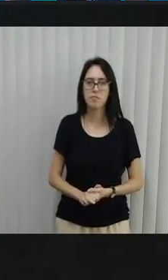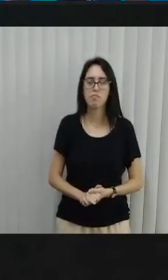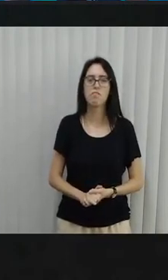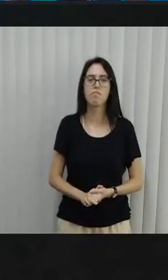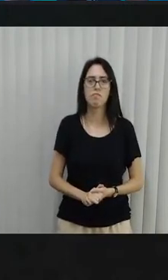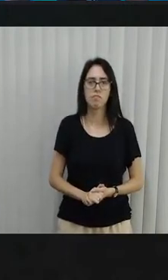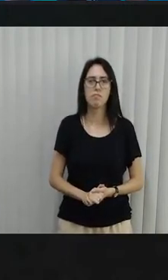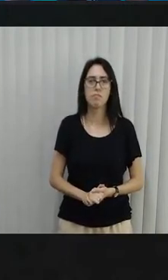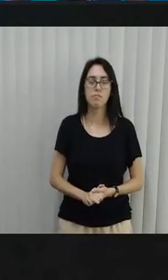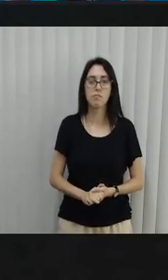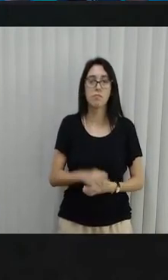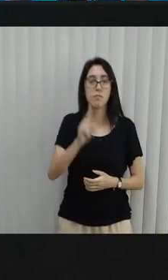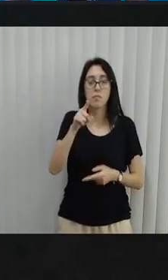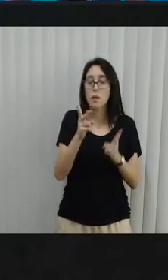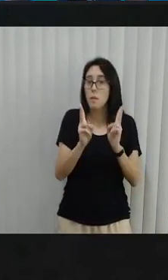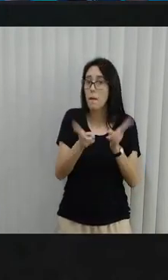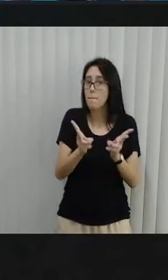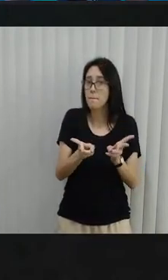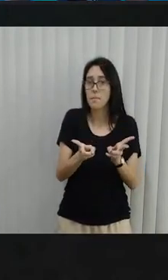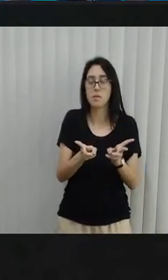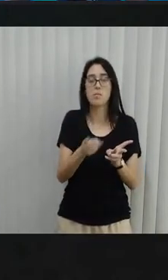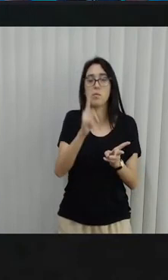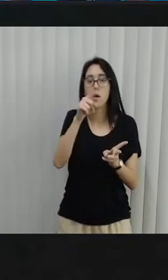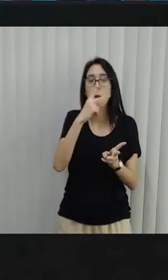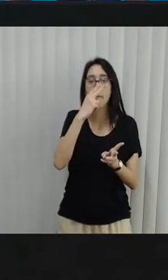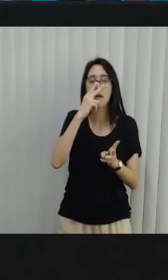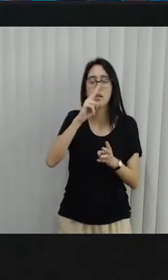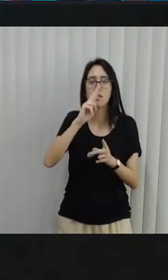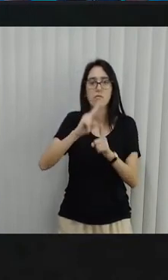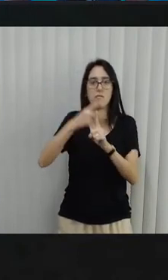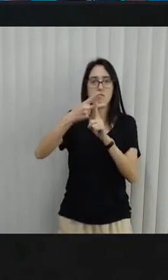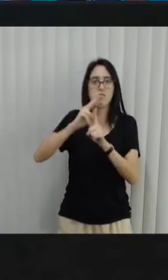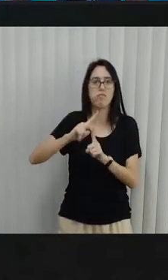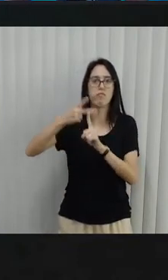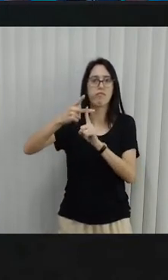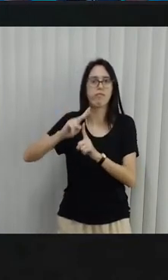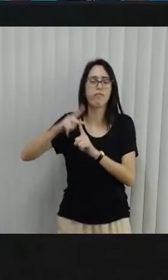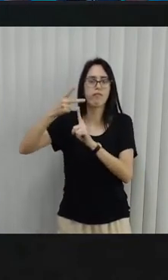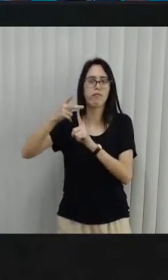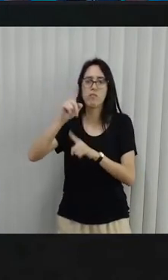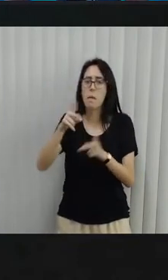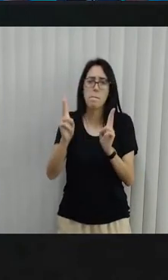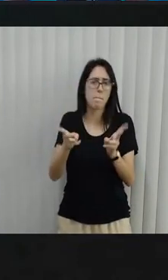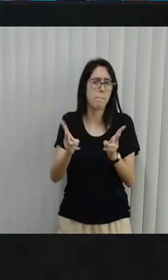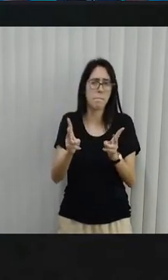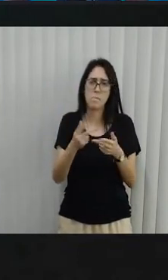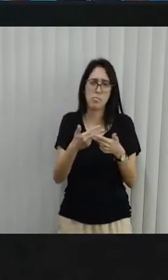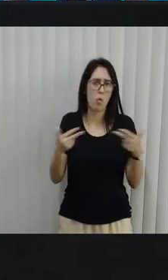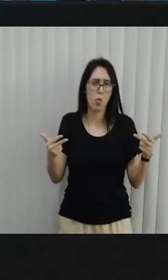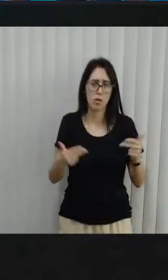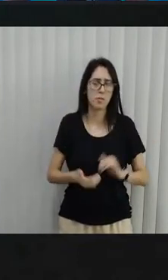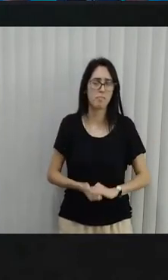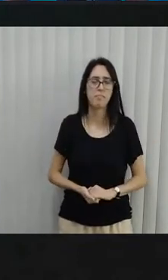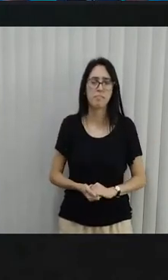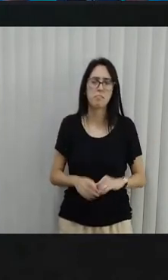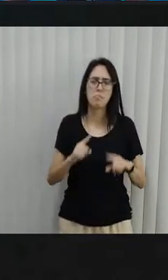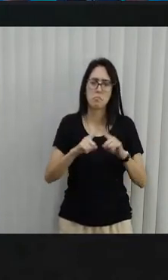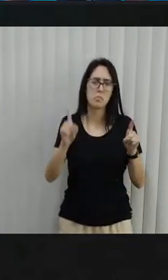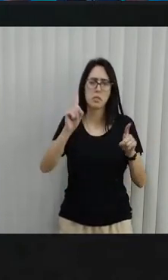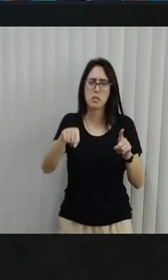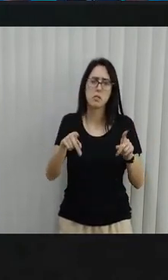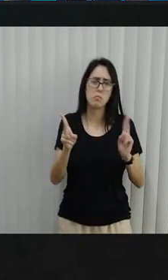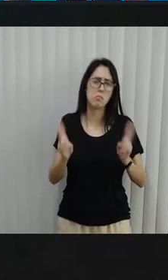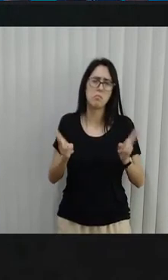Isso. Aí é a mesma coisa. É como se ele duplicasse esses comandinhos aí e fizesse a mesma coisa. Vai dar na mesma